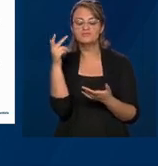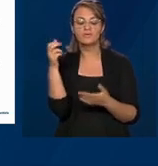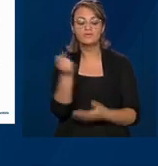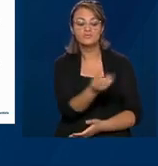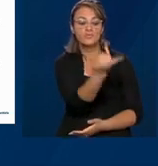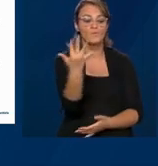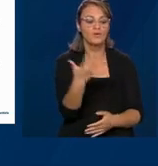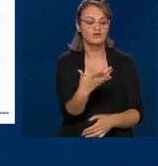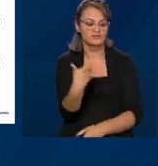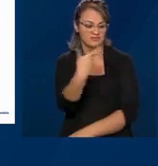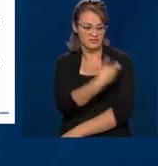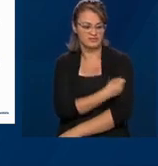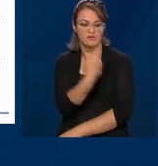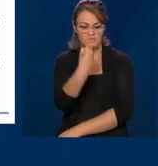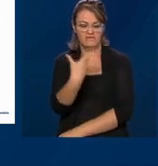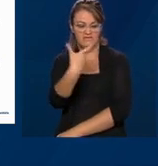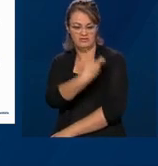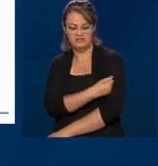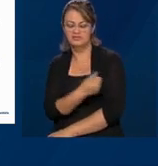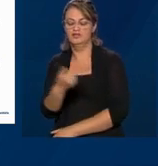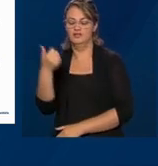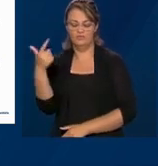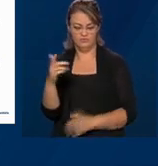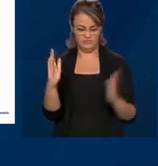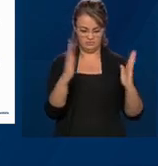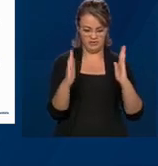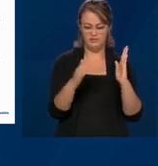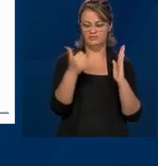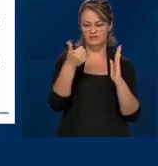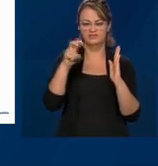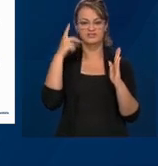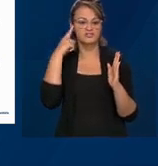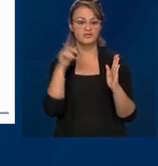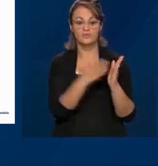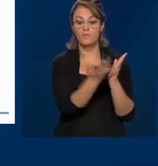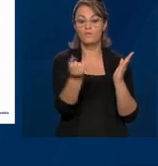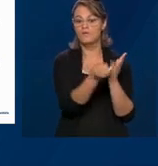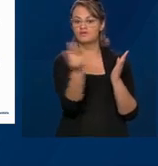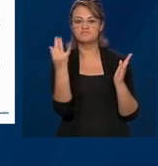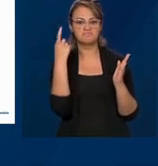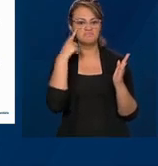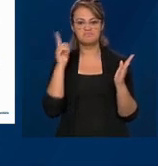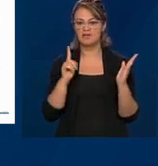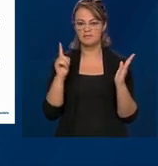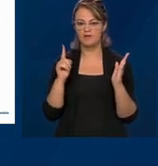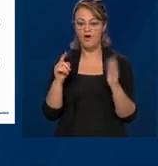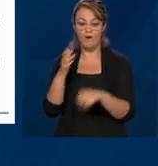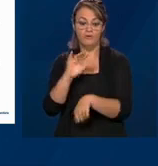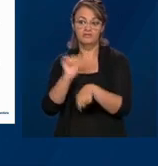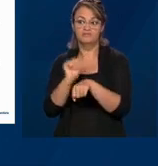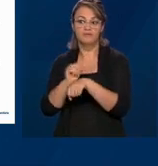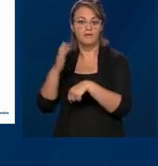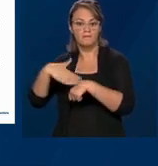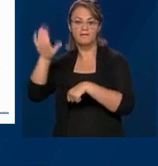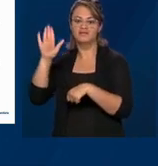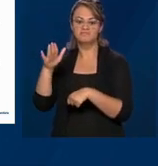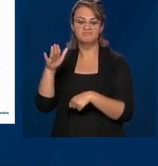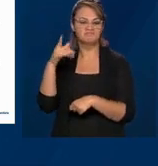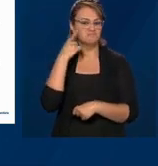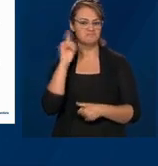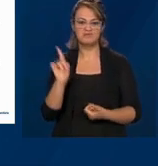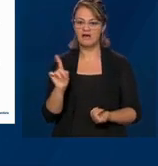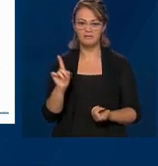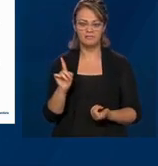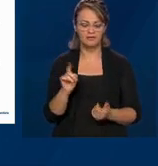a segunda dose no intervalo de 14 dias, quantos receberam no intervalo maior, quais são os números, os